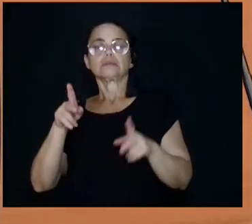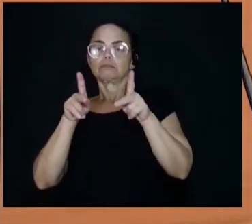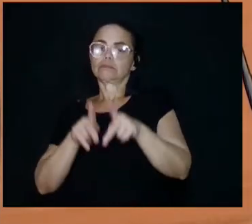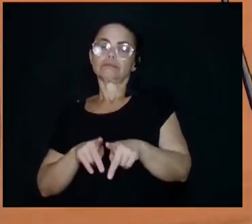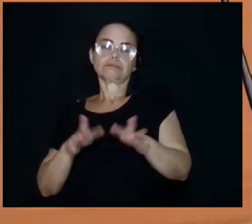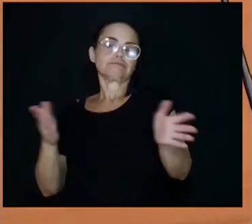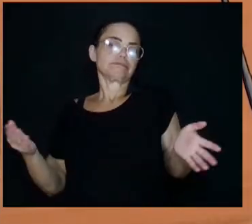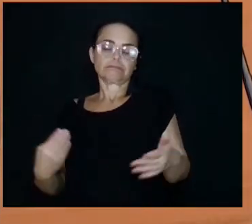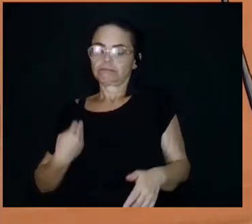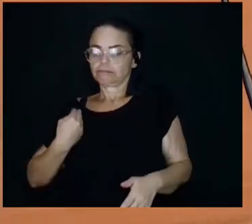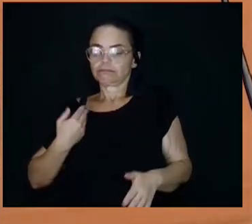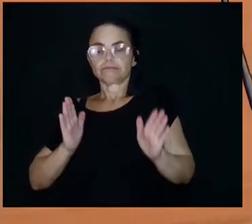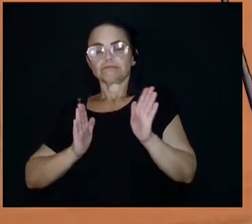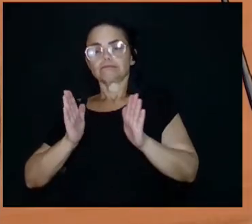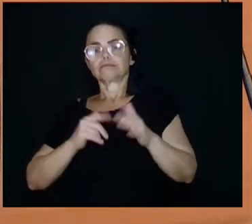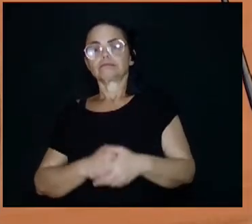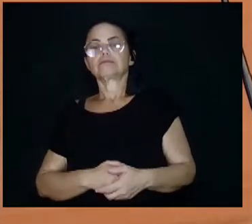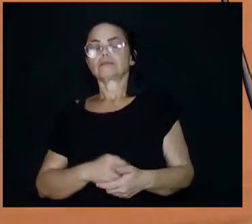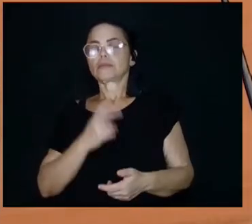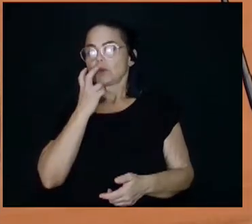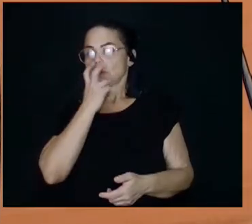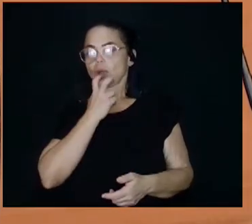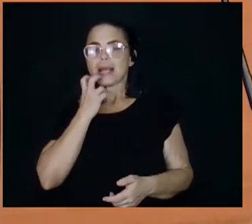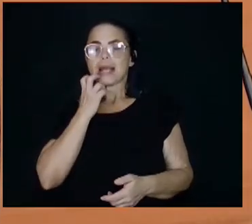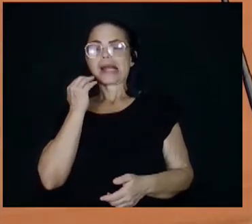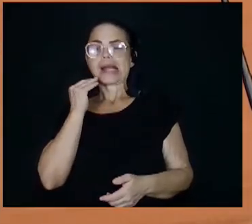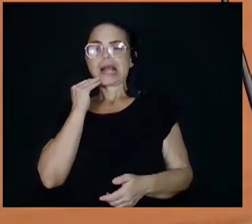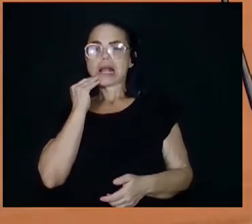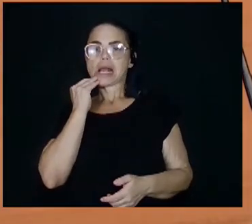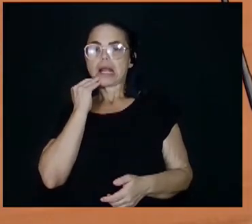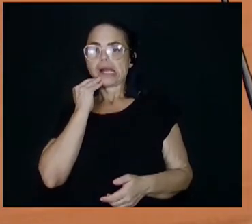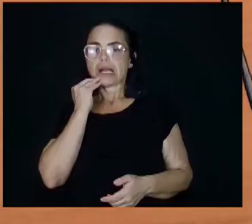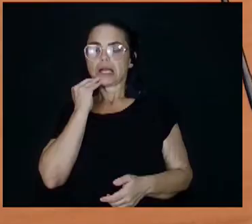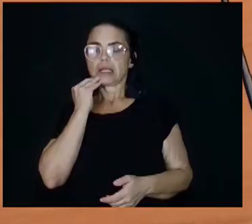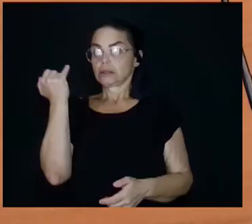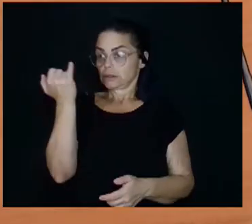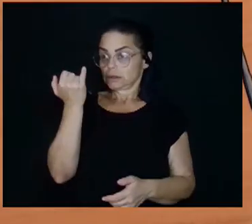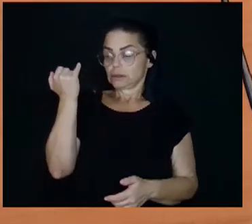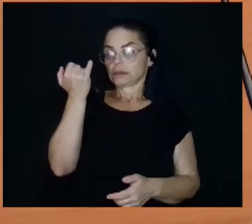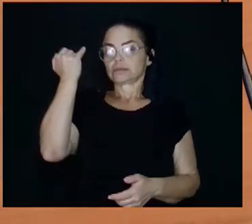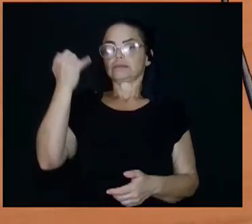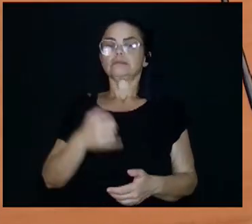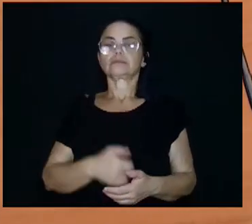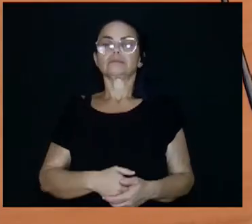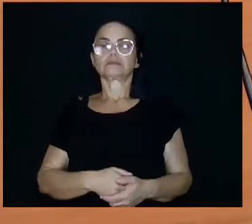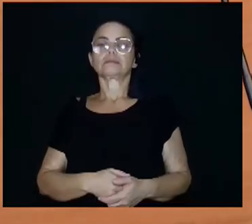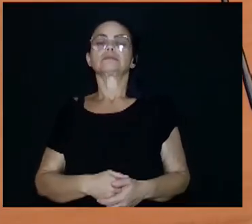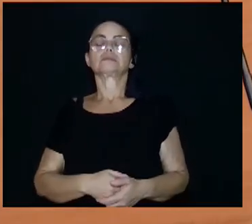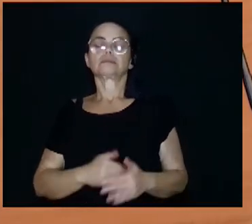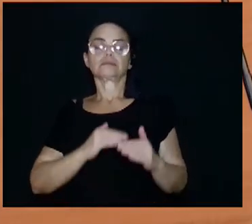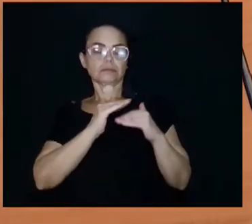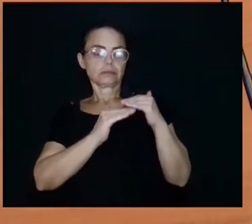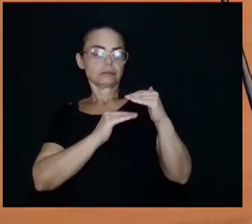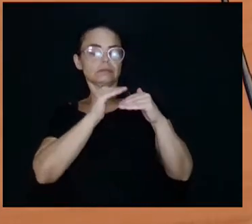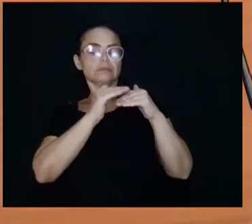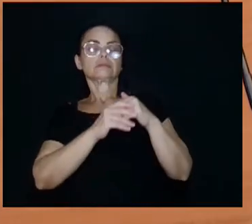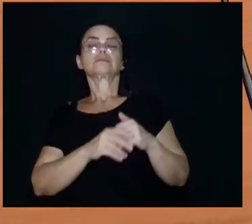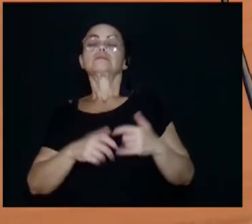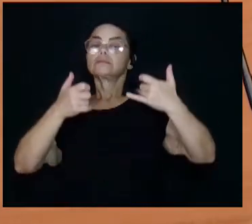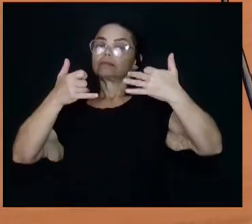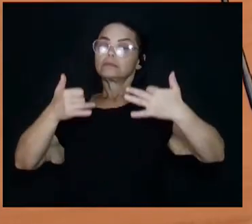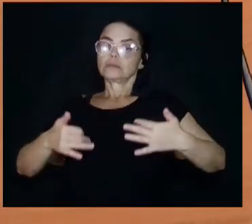né, com gagueira. Então, eu acho importante a gente ter já vou desenvolvendo esse conceito. Então, a gagueira